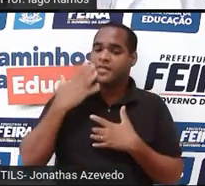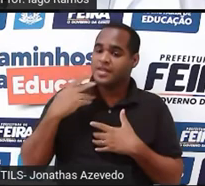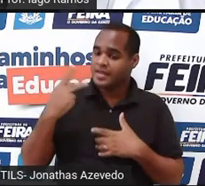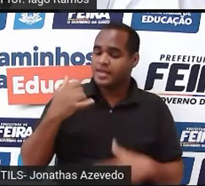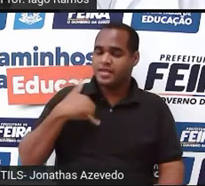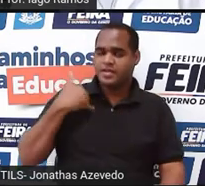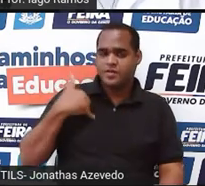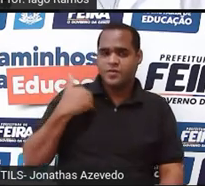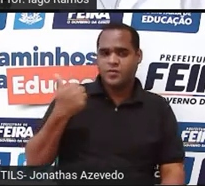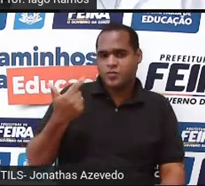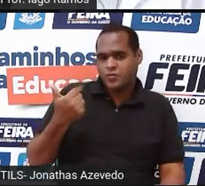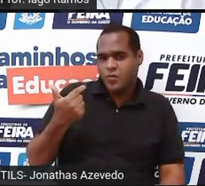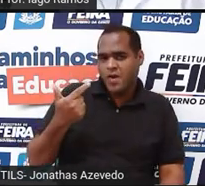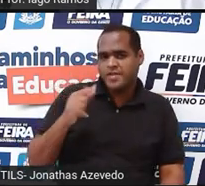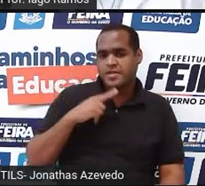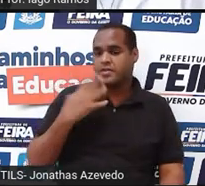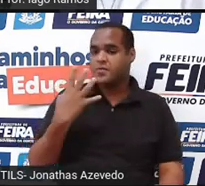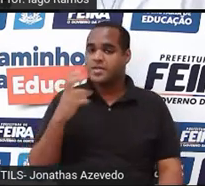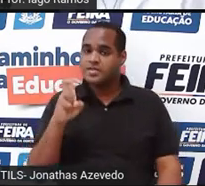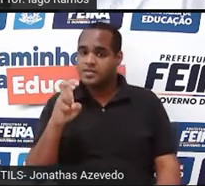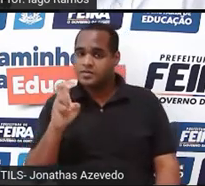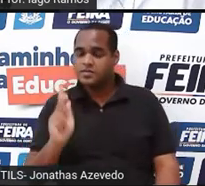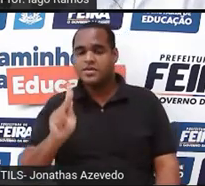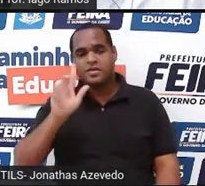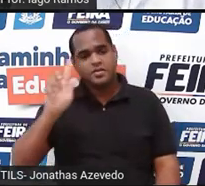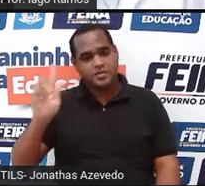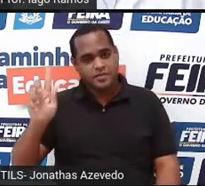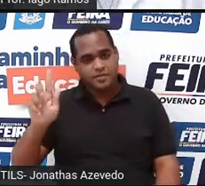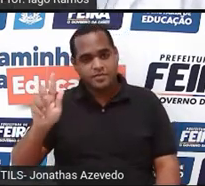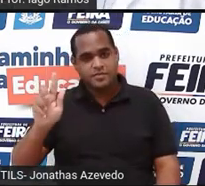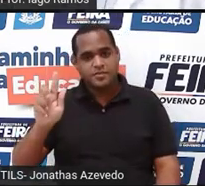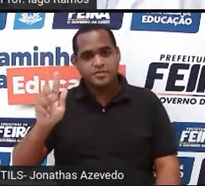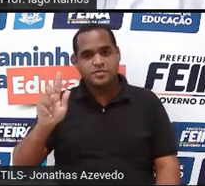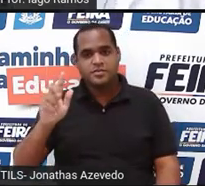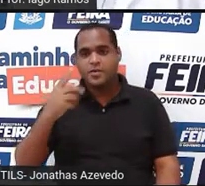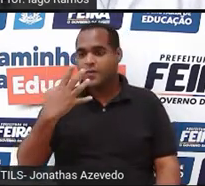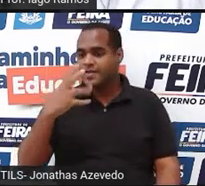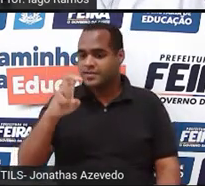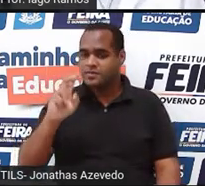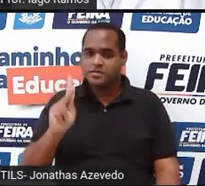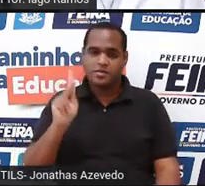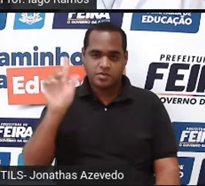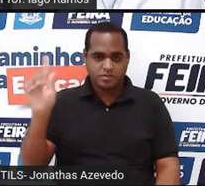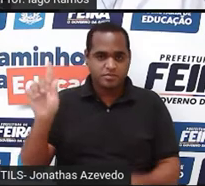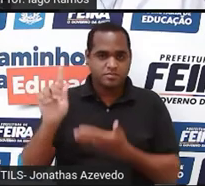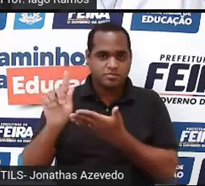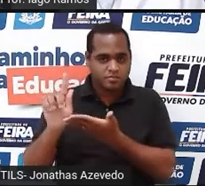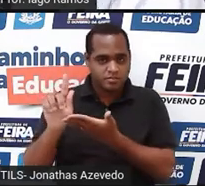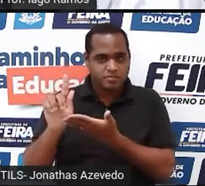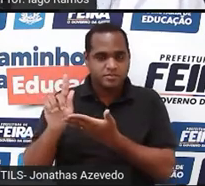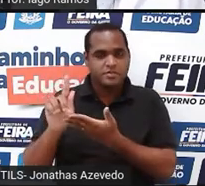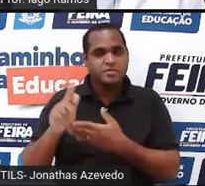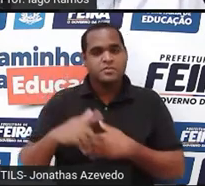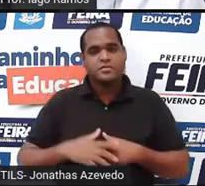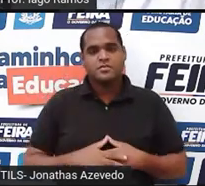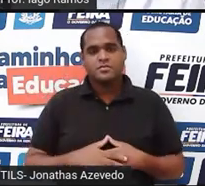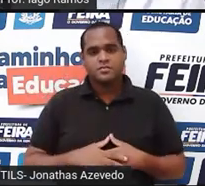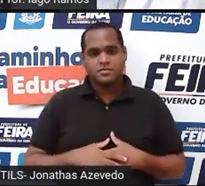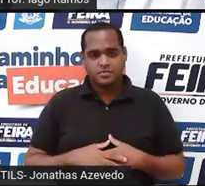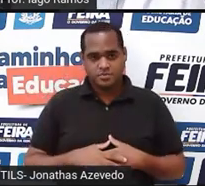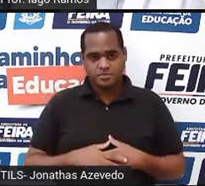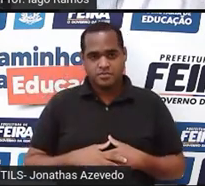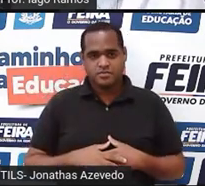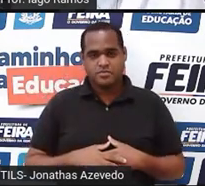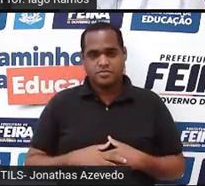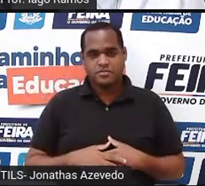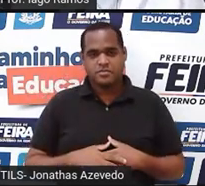ou massa de 45° 45kg me desculpa Vou colocar ali na tabela